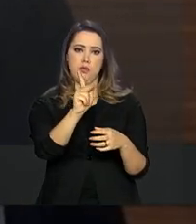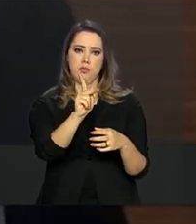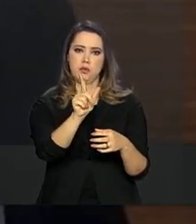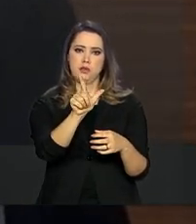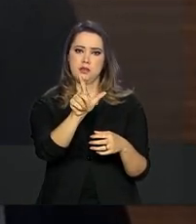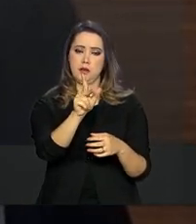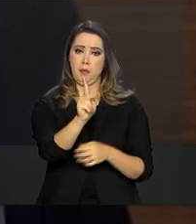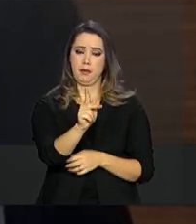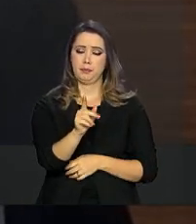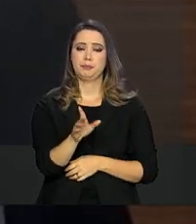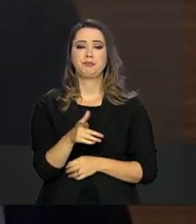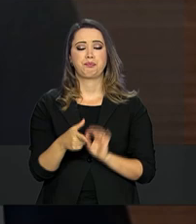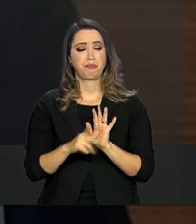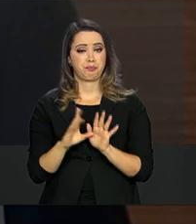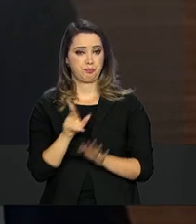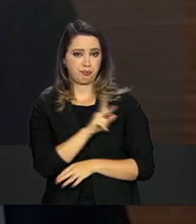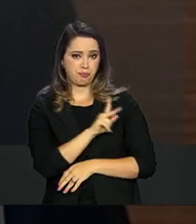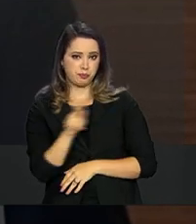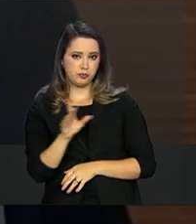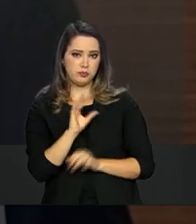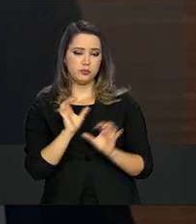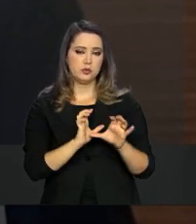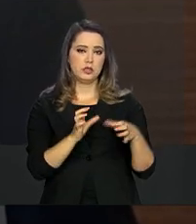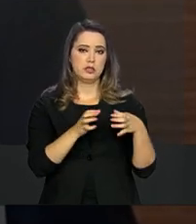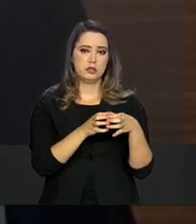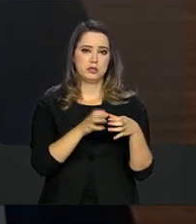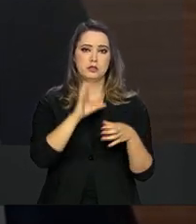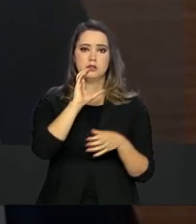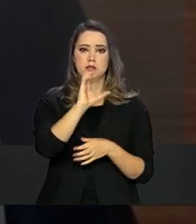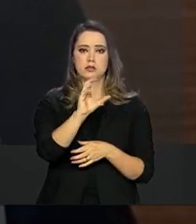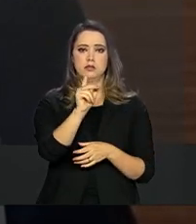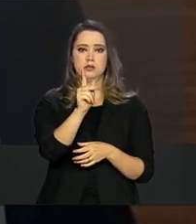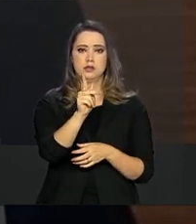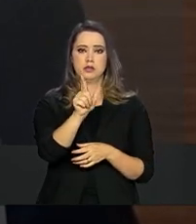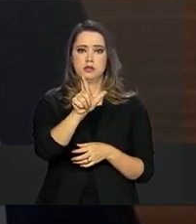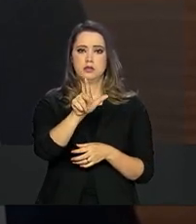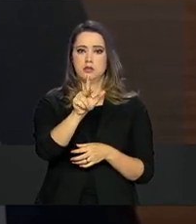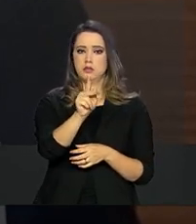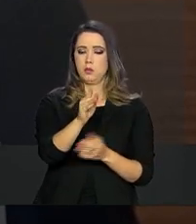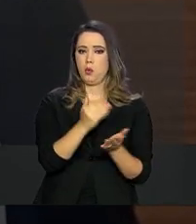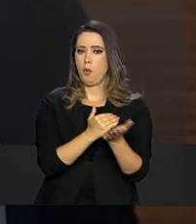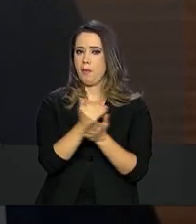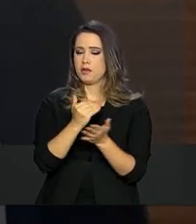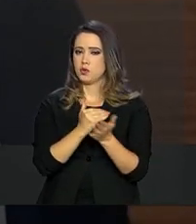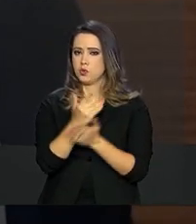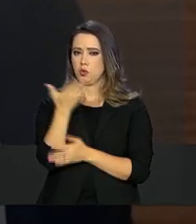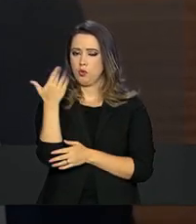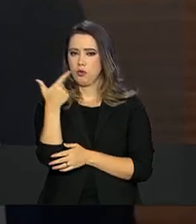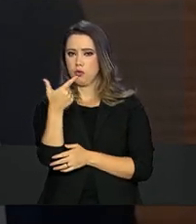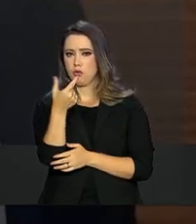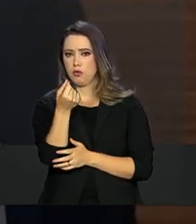cplp a iniciado na cúpula de brasília em 2016